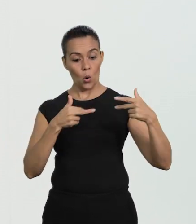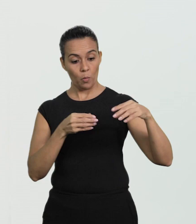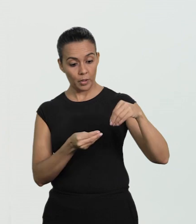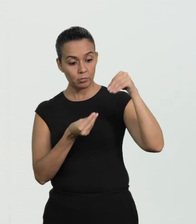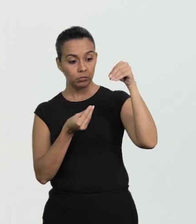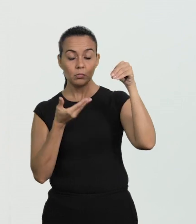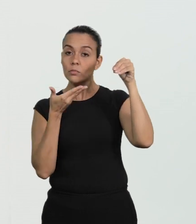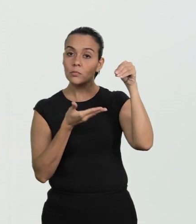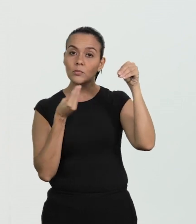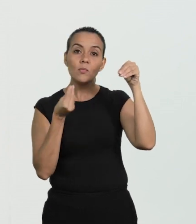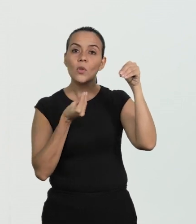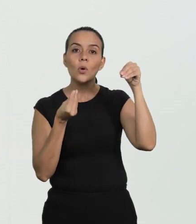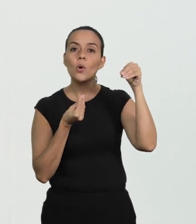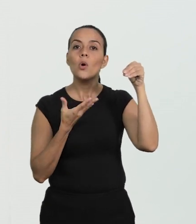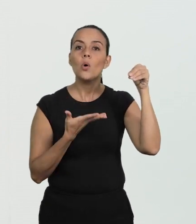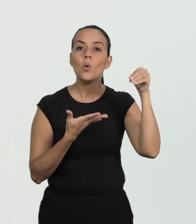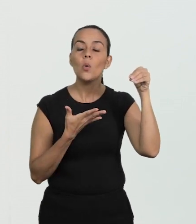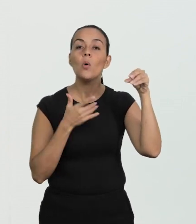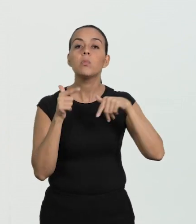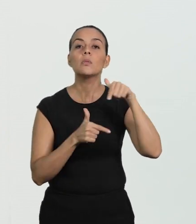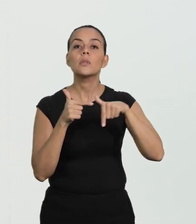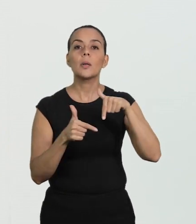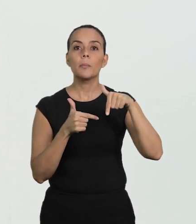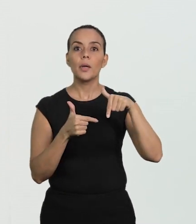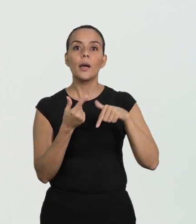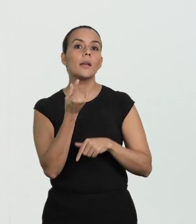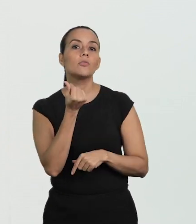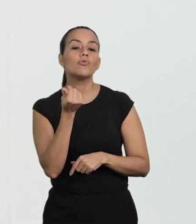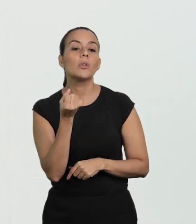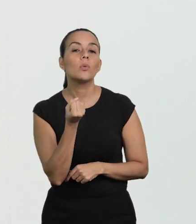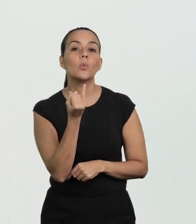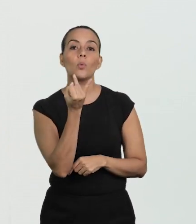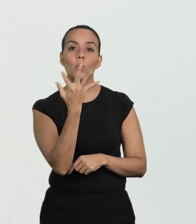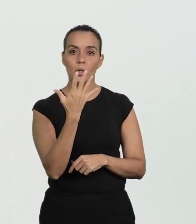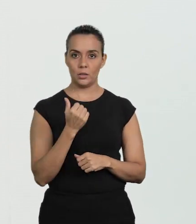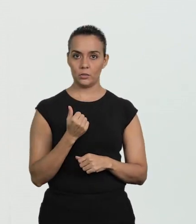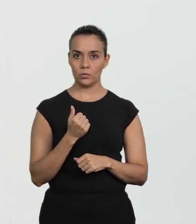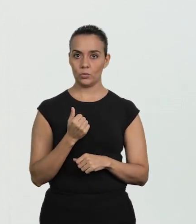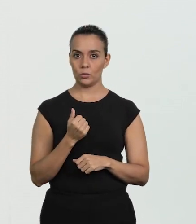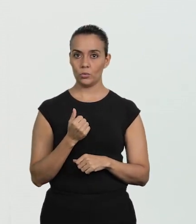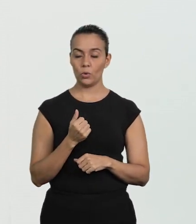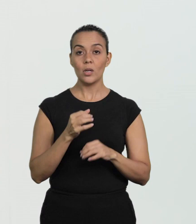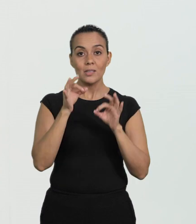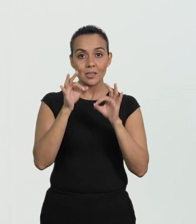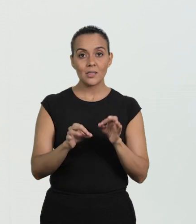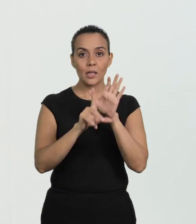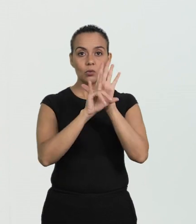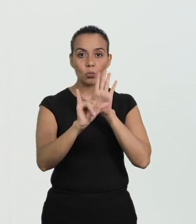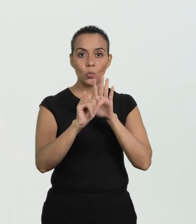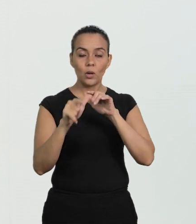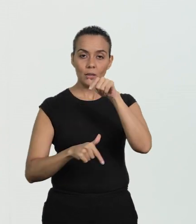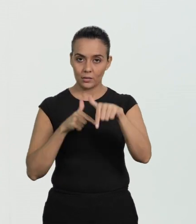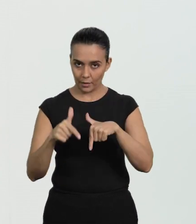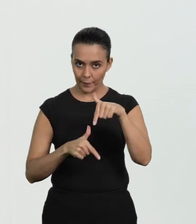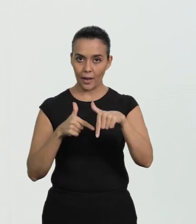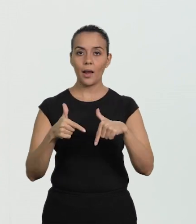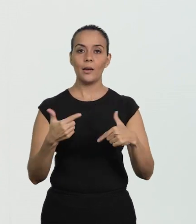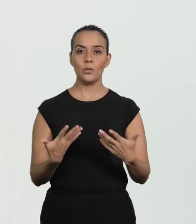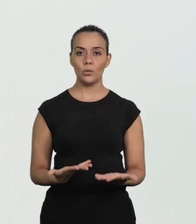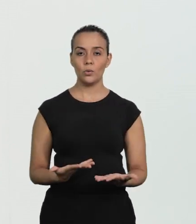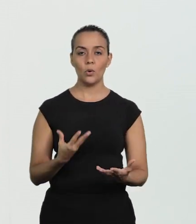de manufatura dessa peça que está sendo comprada, se ela tem relações justas de trabalho ou se não tem, se as